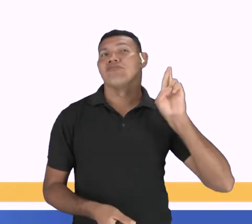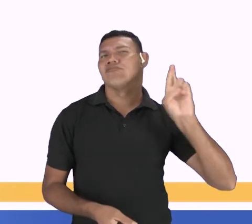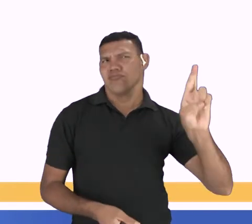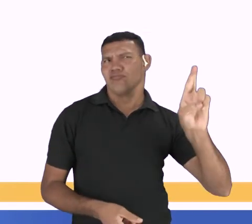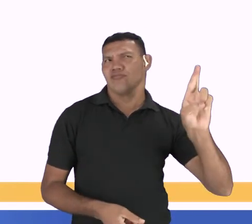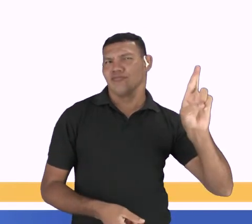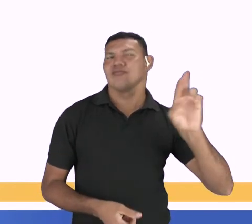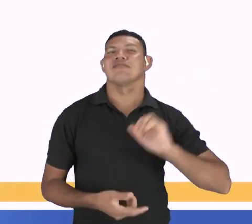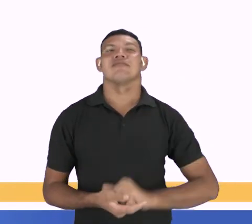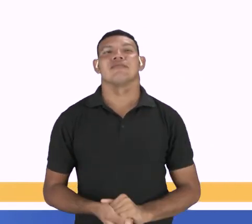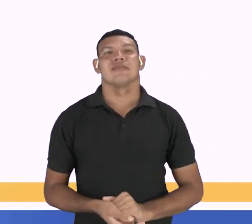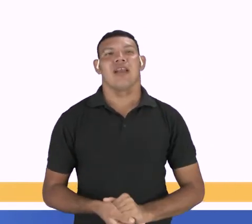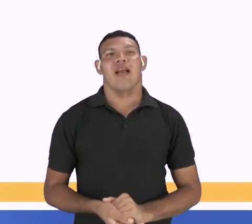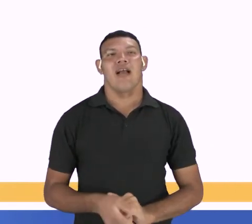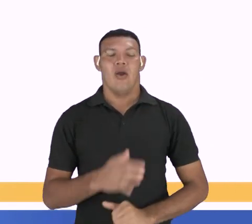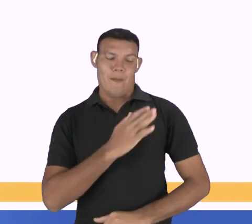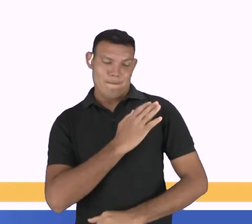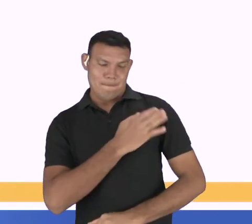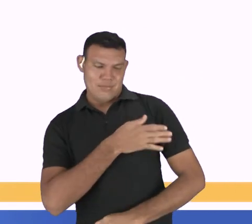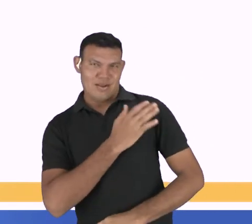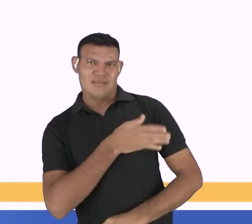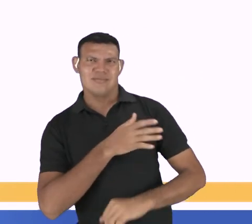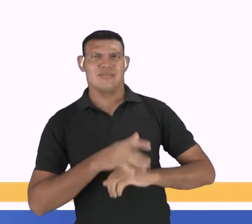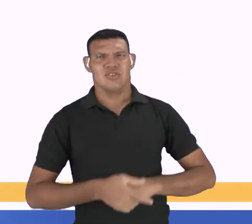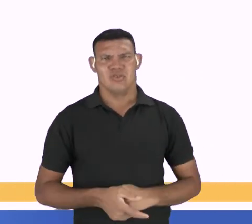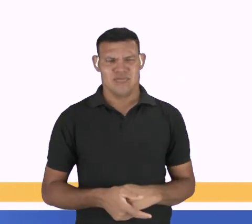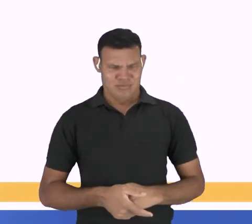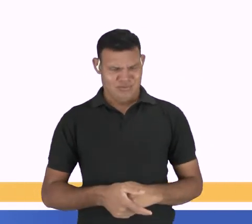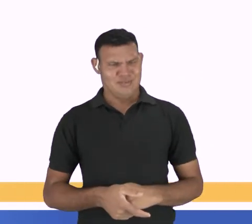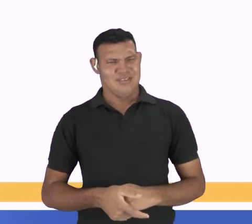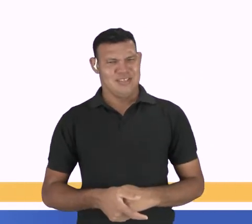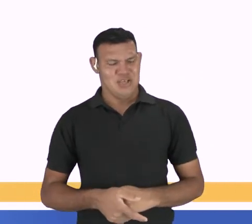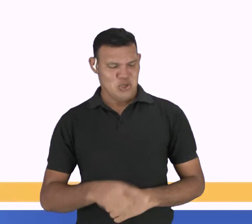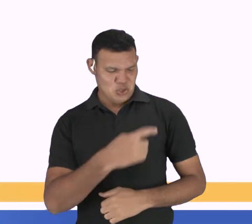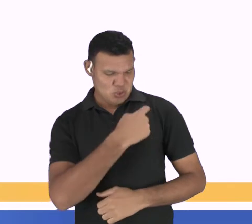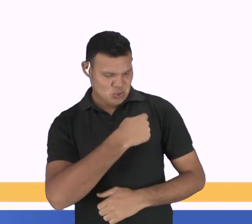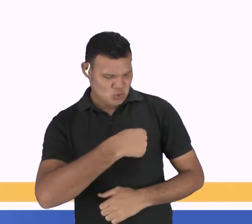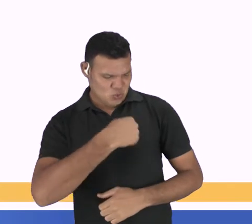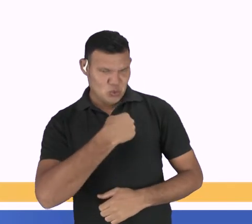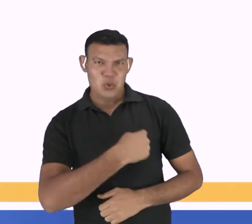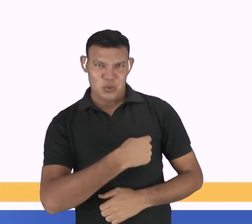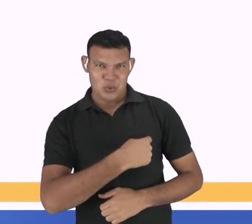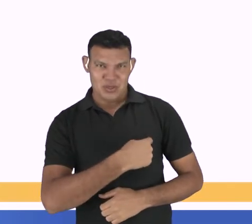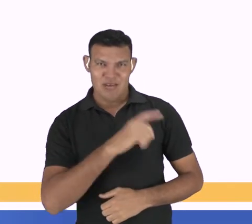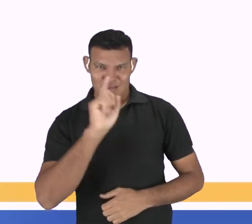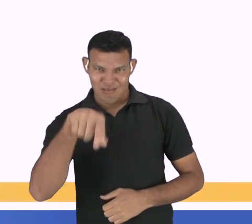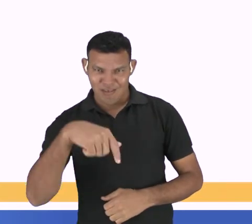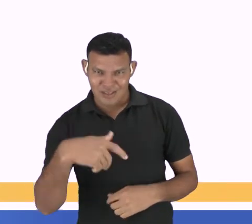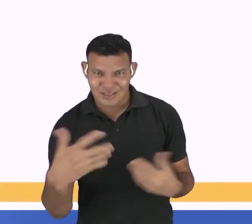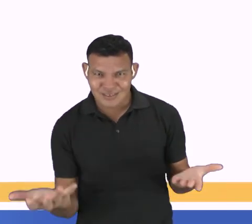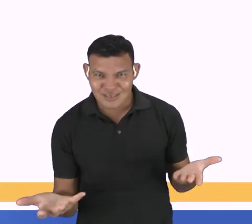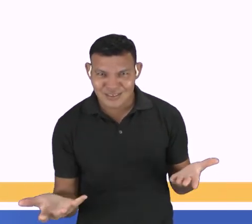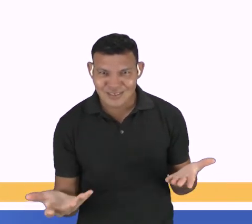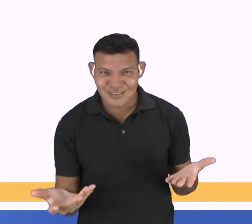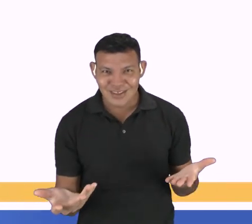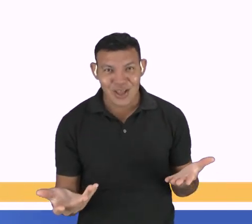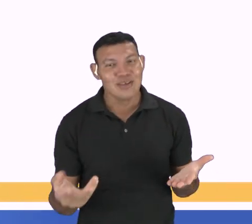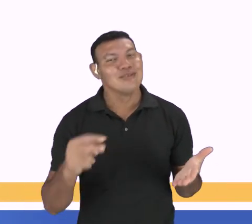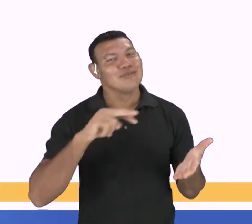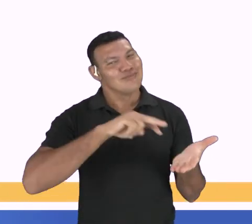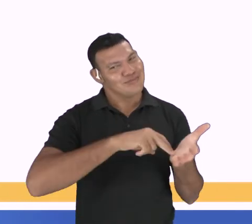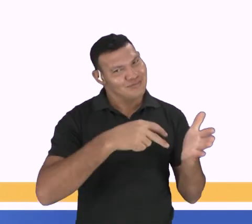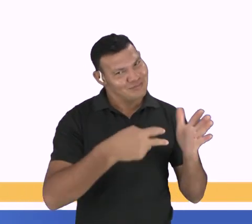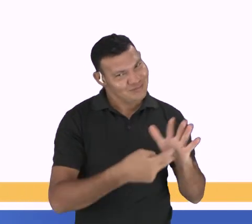enfim. E heart, coração. Será que é fazer um X no coração, cruzar o coração? Esse é o sentido literal,